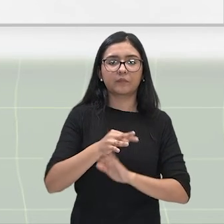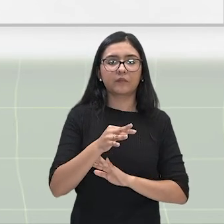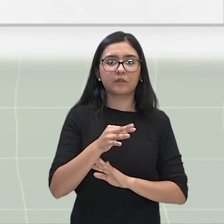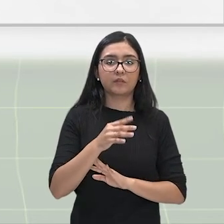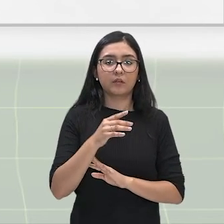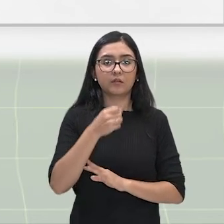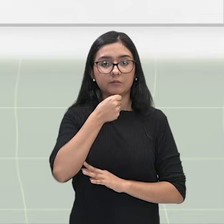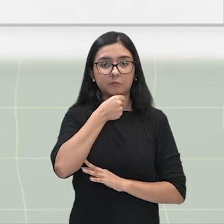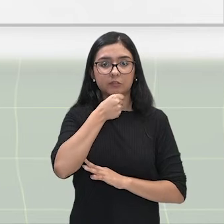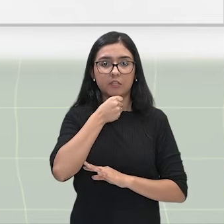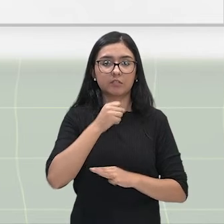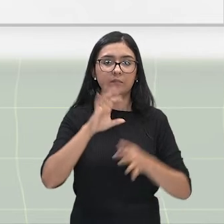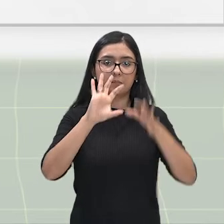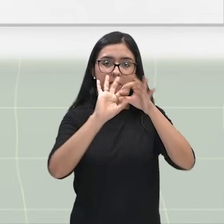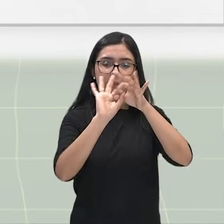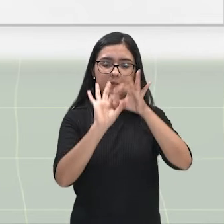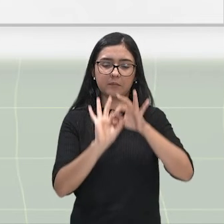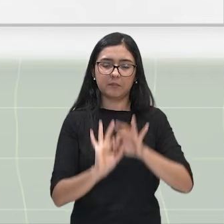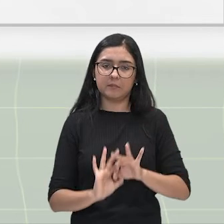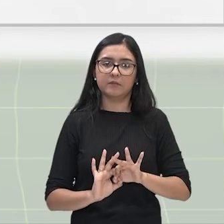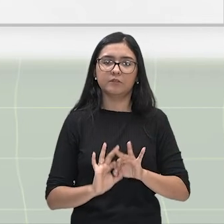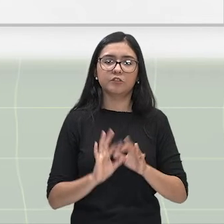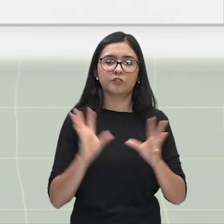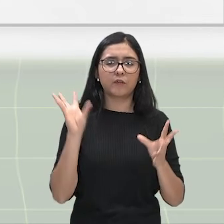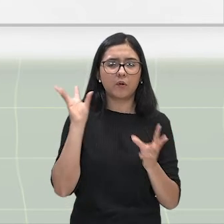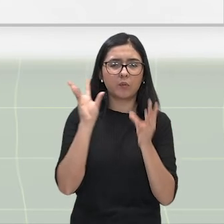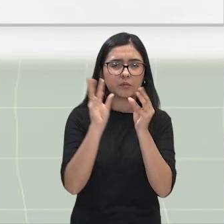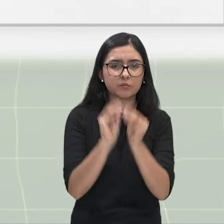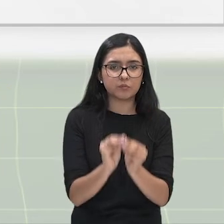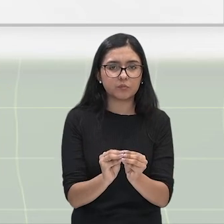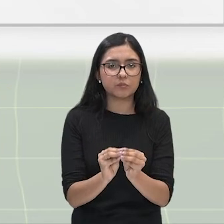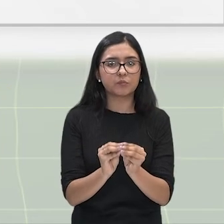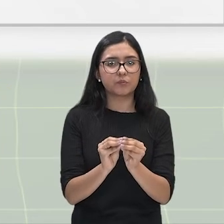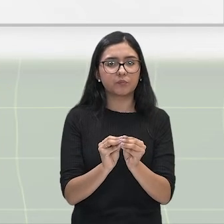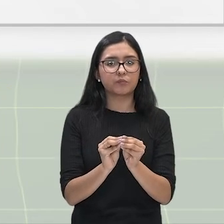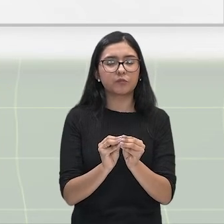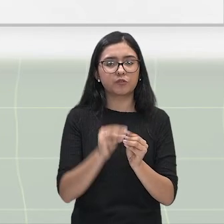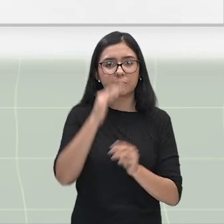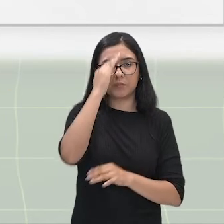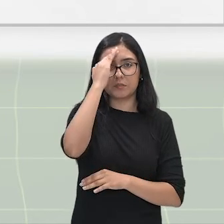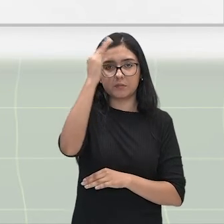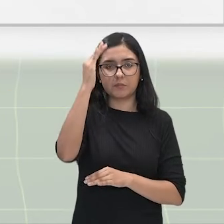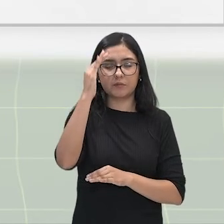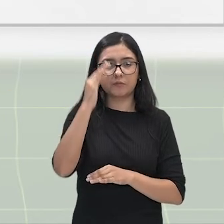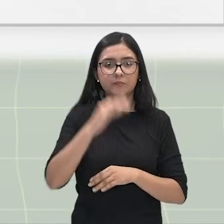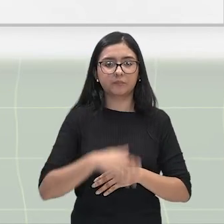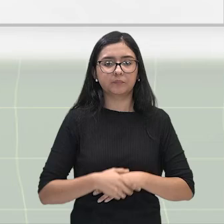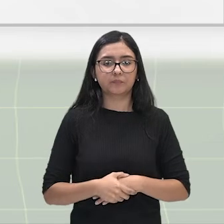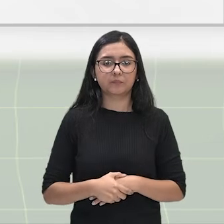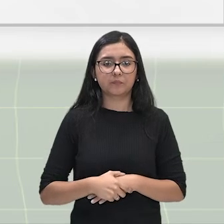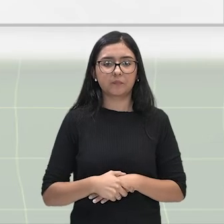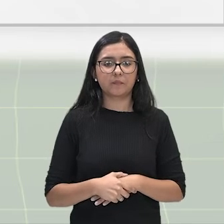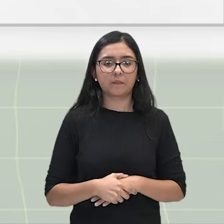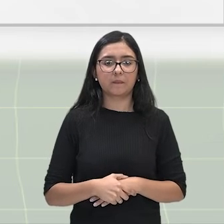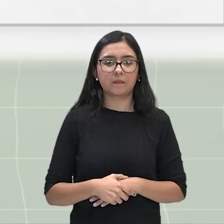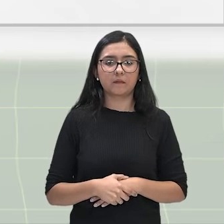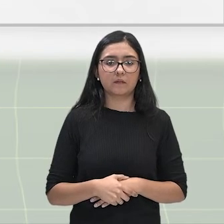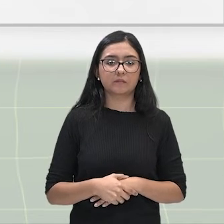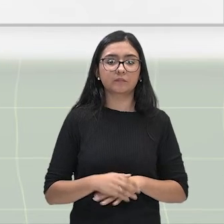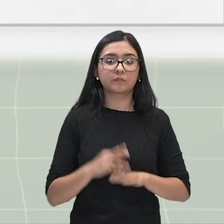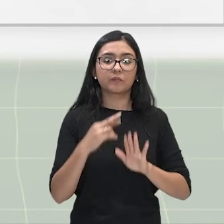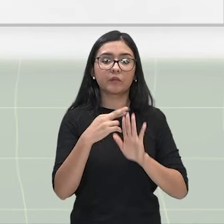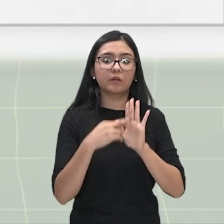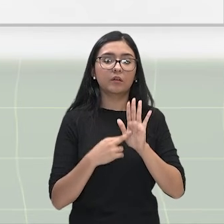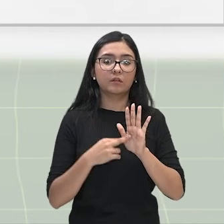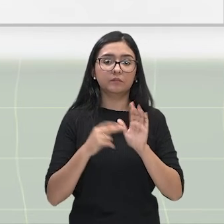gente tirou, né, fez um resumozinho dos principais tópicos. Então, o relatório